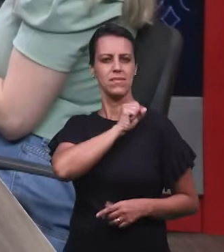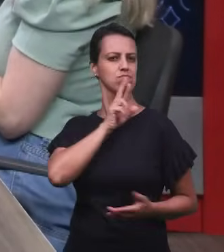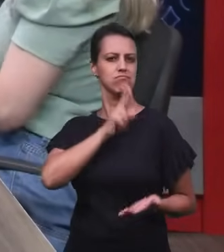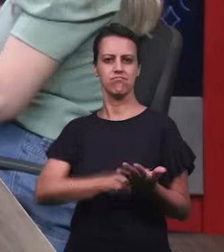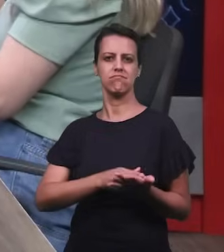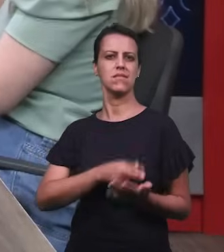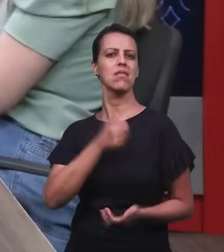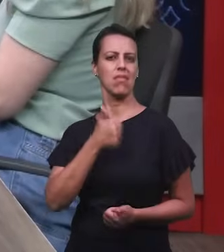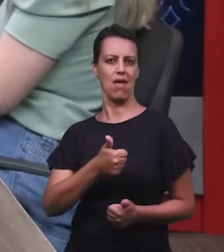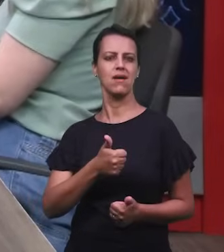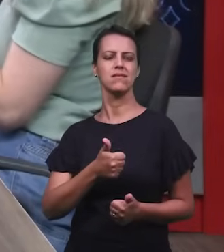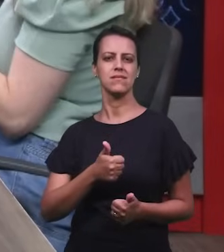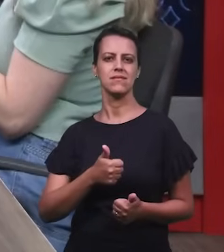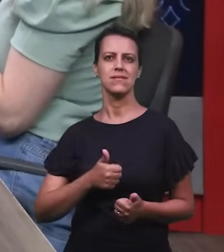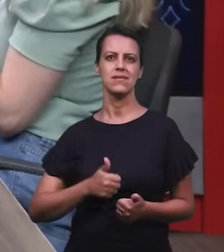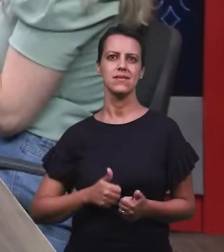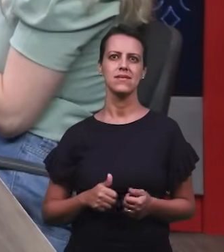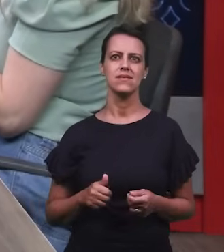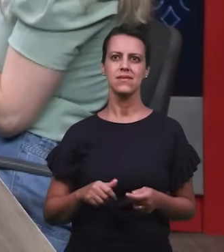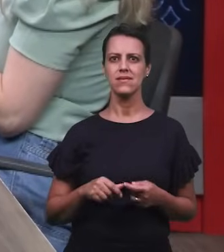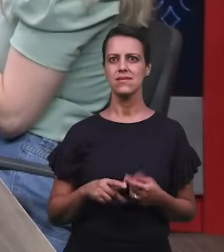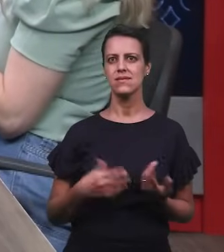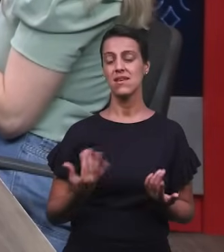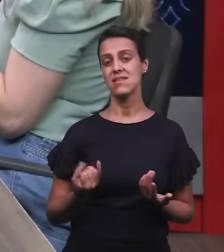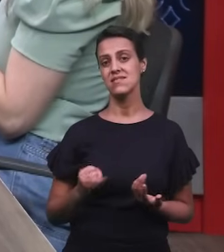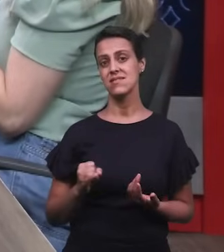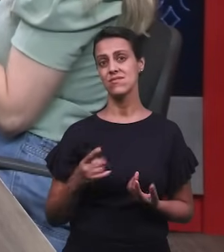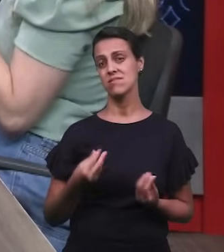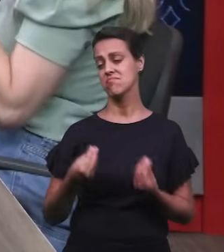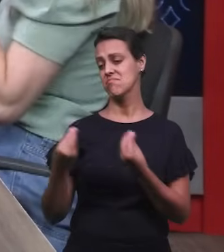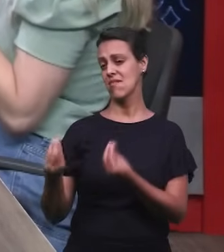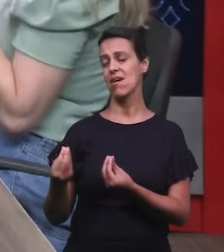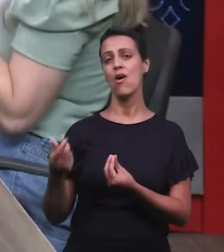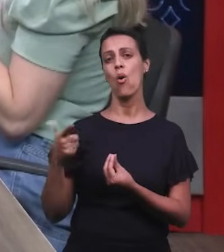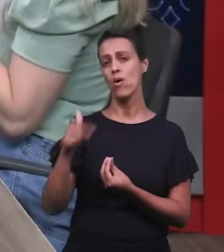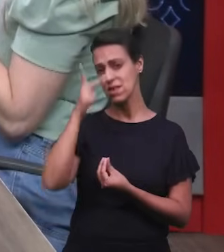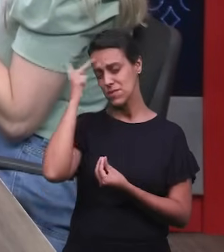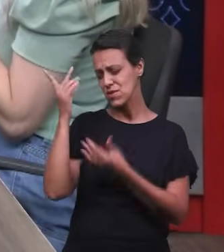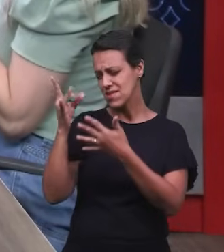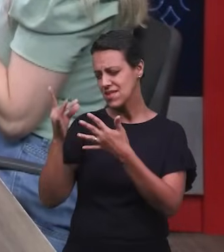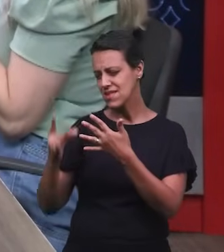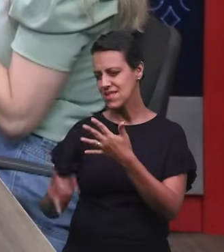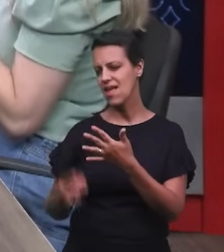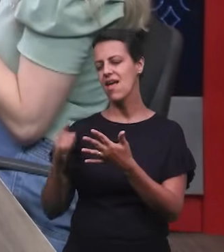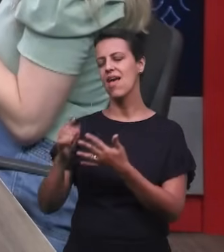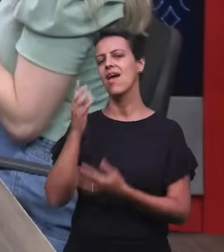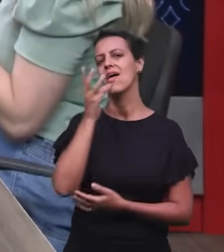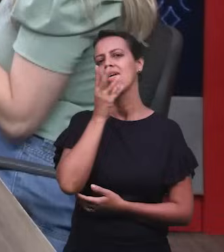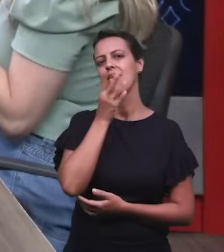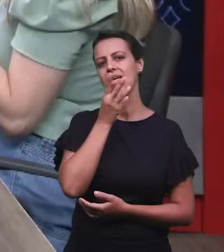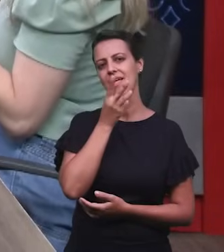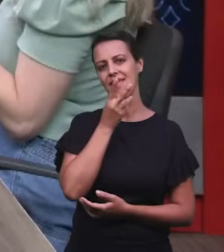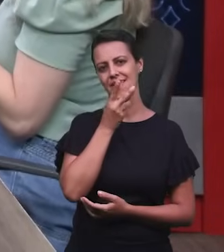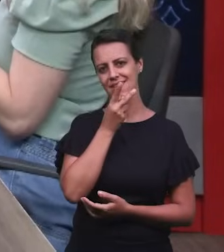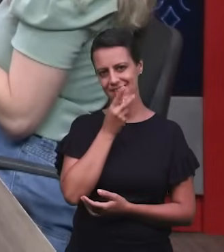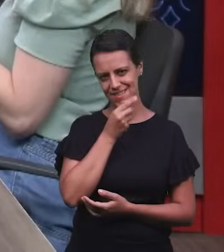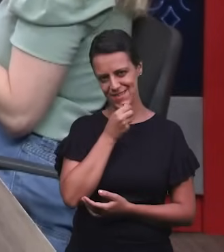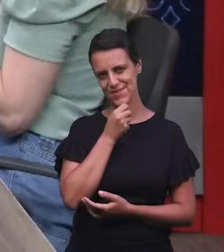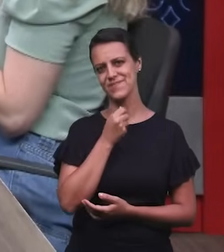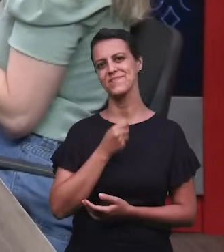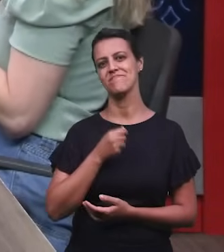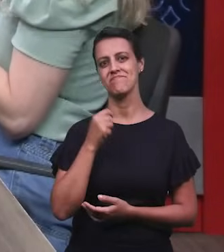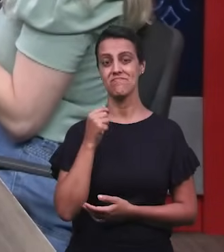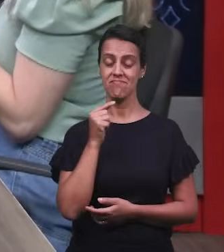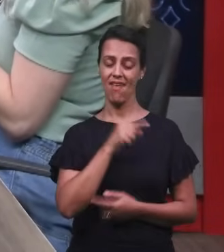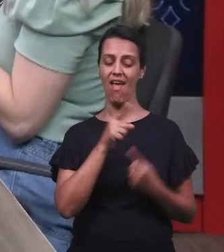resultado. Se você, de repente, entrega para uma pessoa que é muito atenta aos detalhes, ele vai te entregar com um pouco mais de